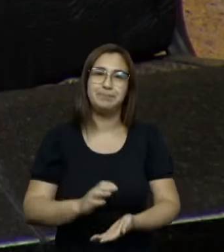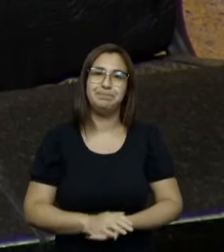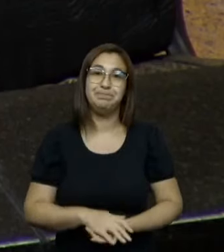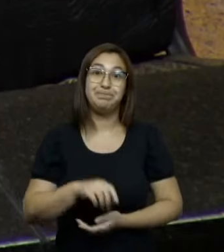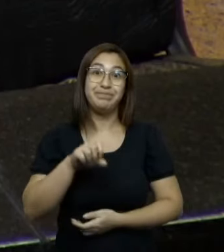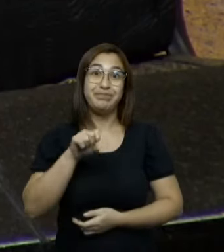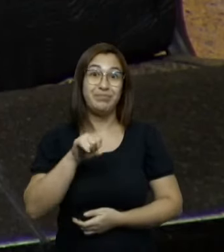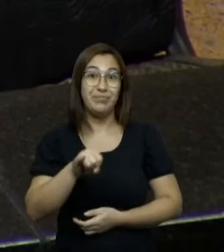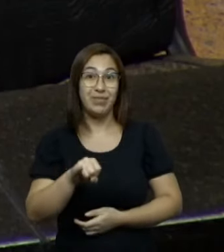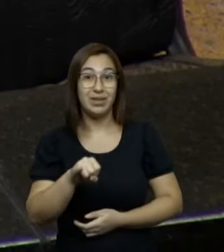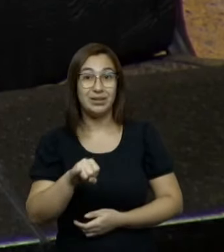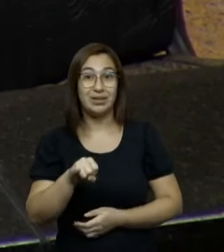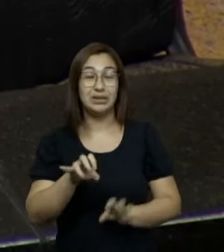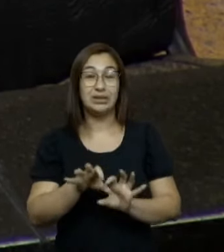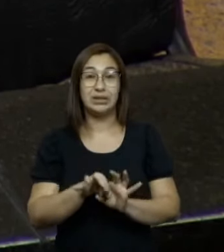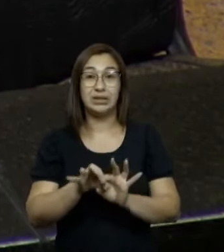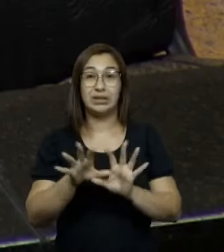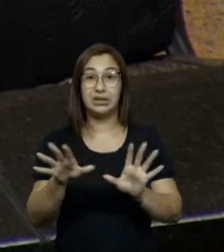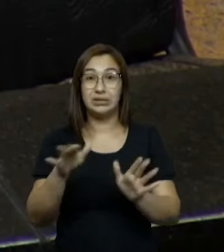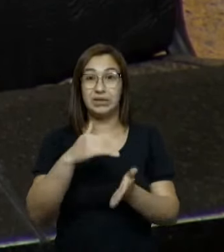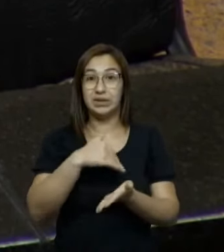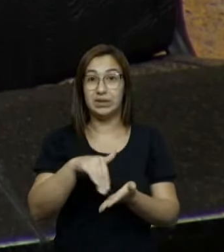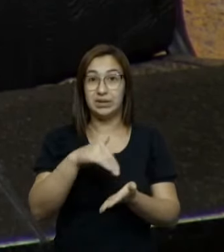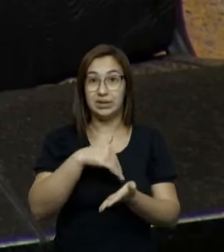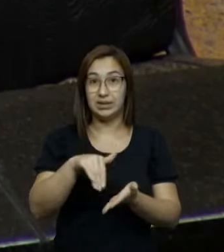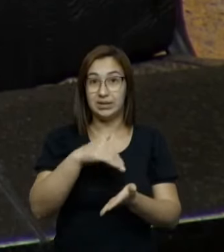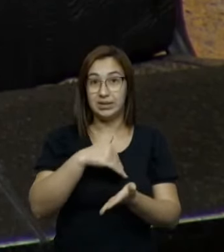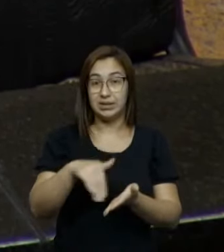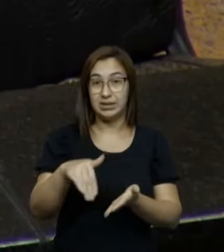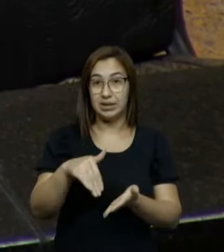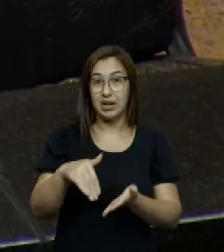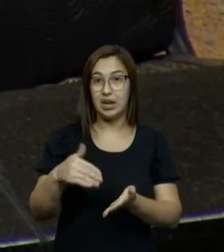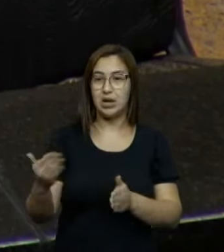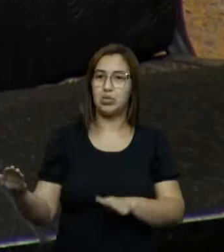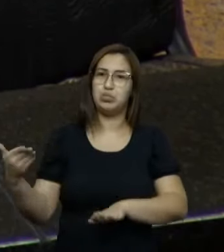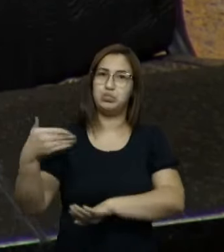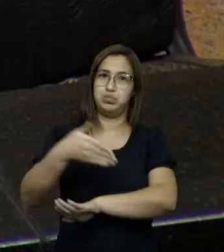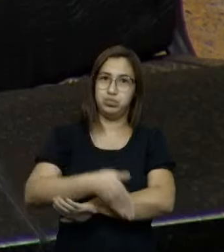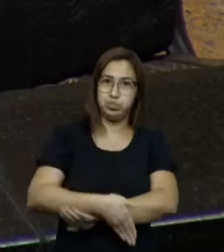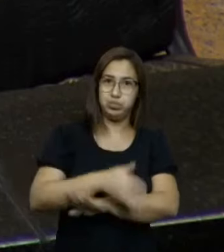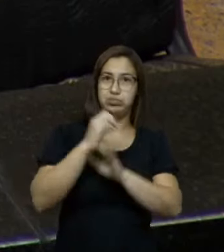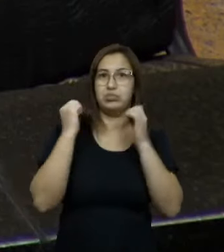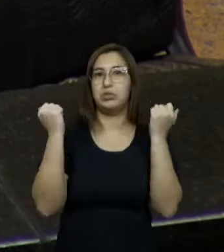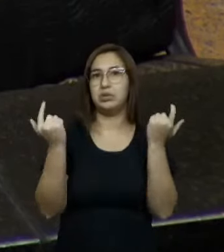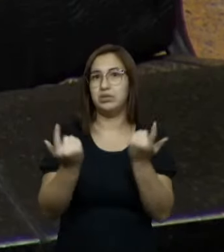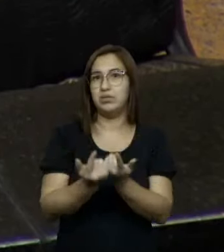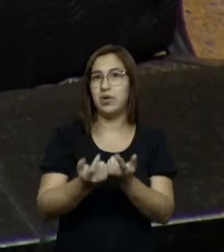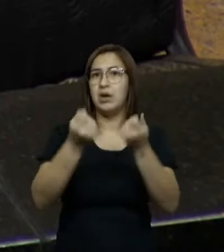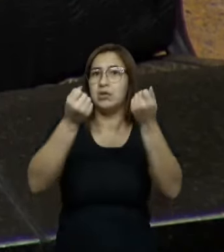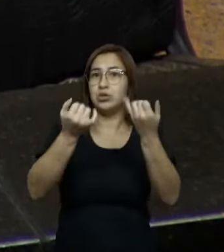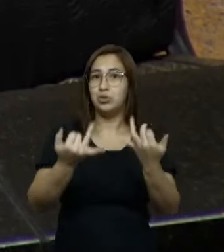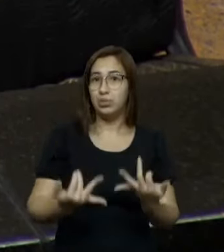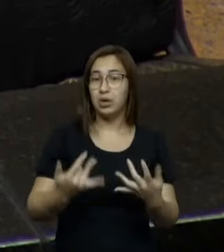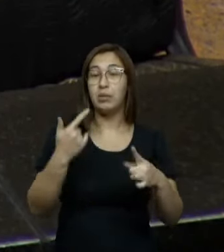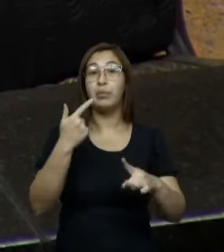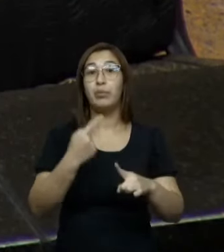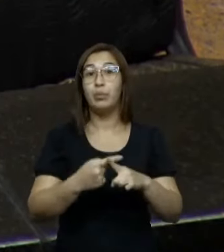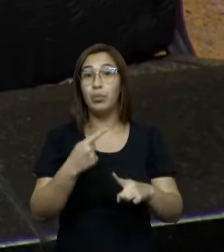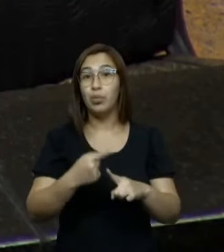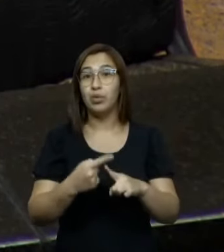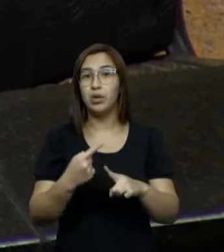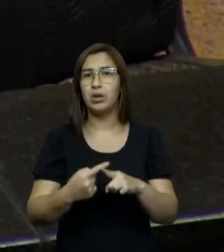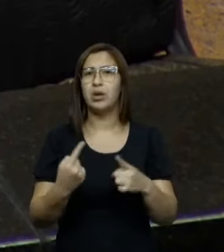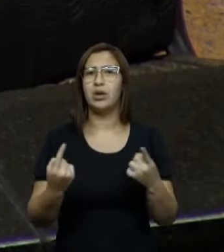disposição até do secretário vir aqui na Assembleia e justificar e se explicar e